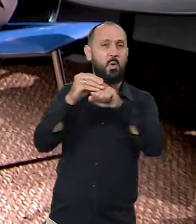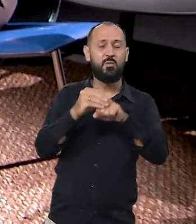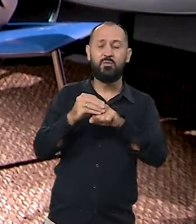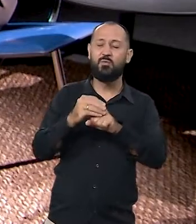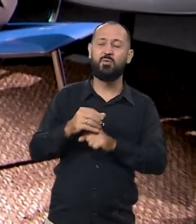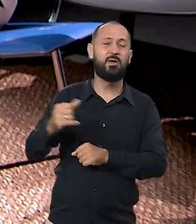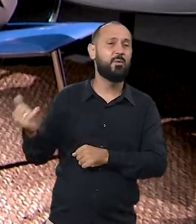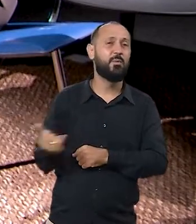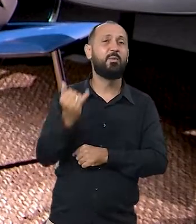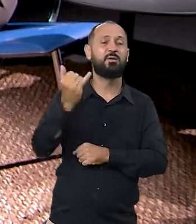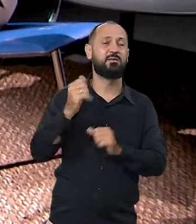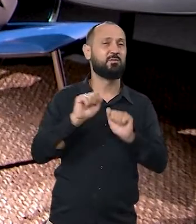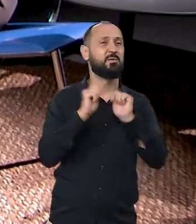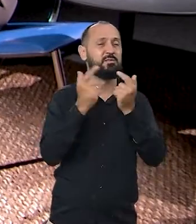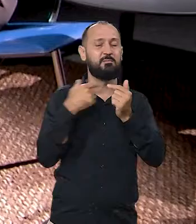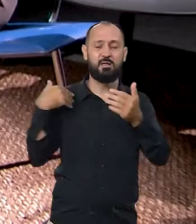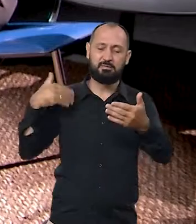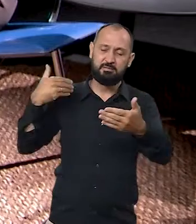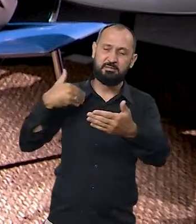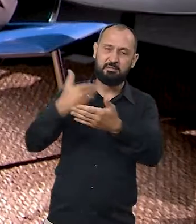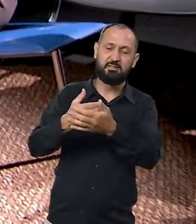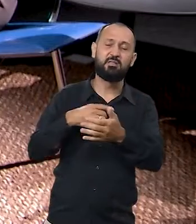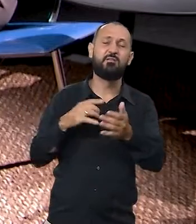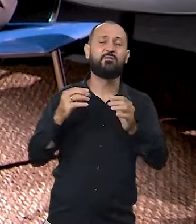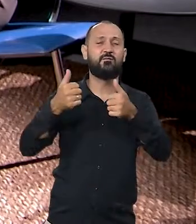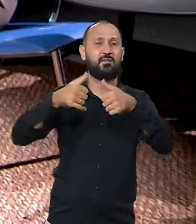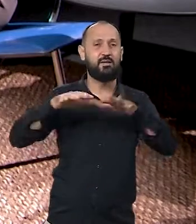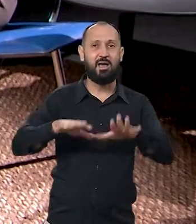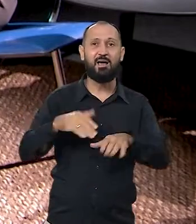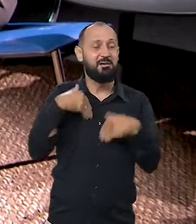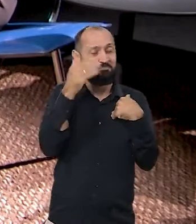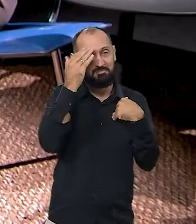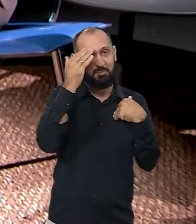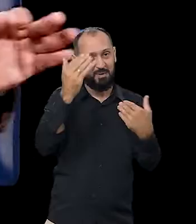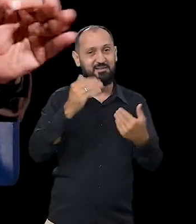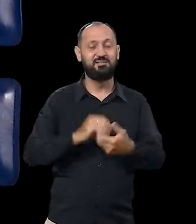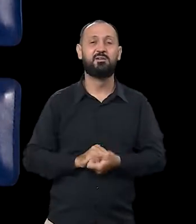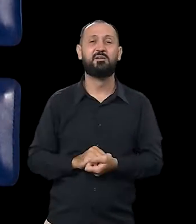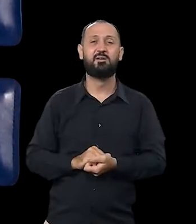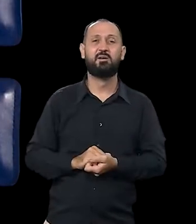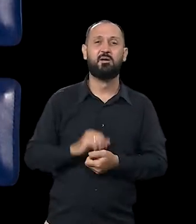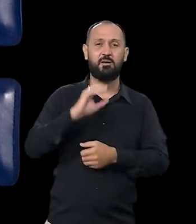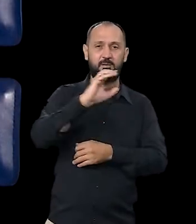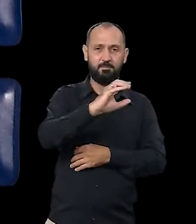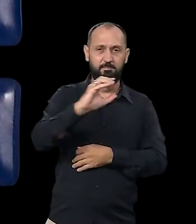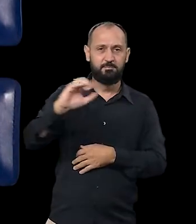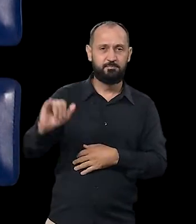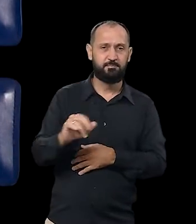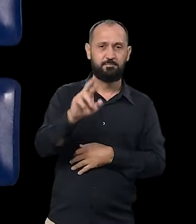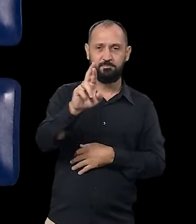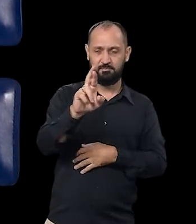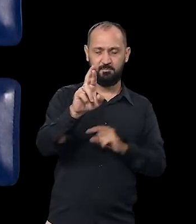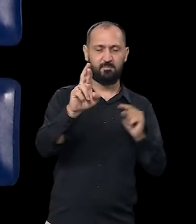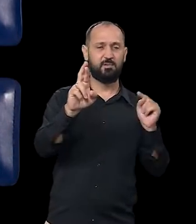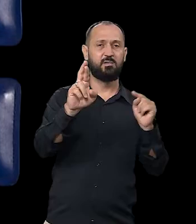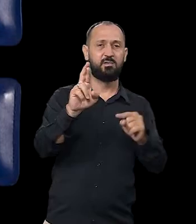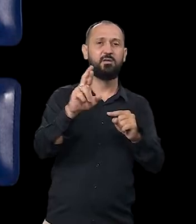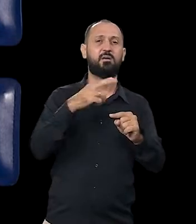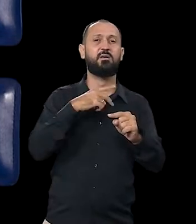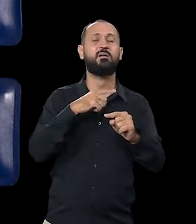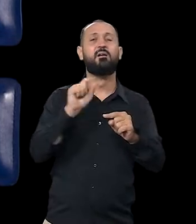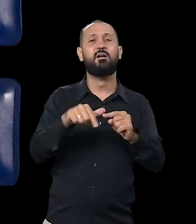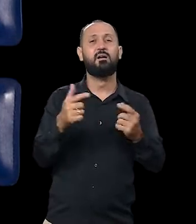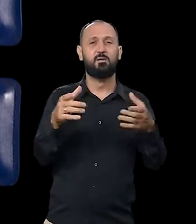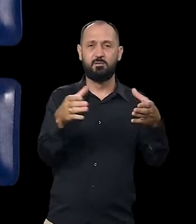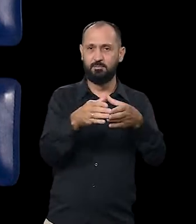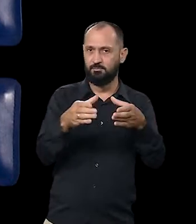essencial ali para a Casa de Leis nesse período que o senhor passou por lá. Obrigado, Lívia. A Comissão de Constituição, Justiça e Redação, ela seguramente é a